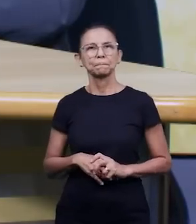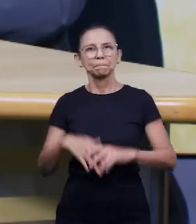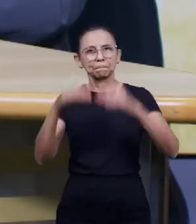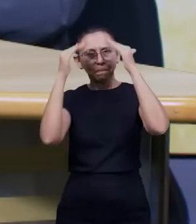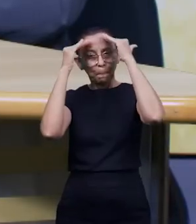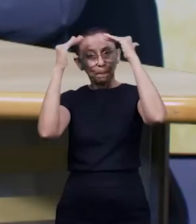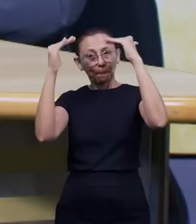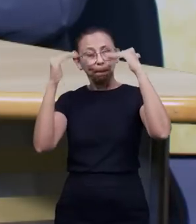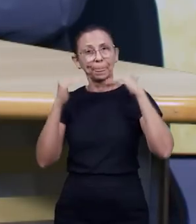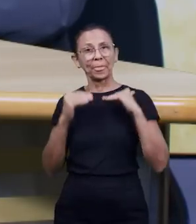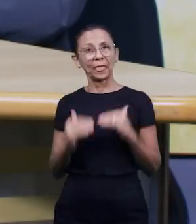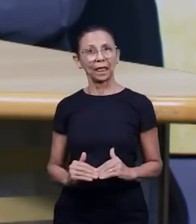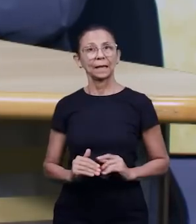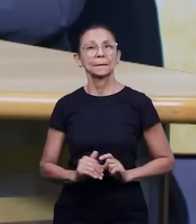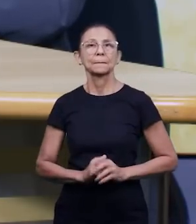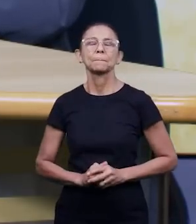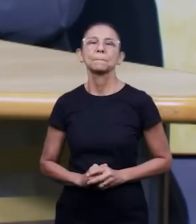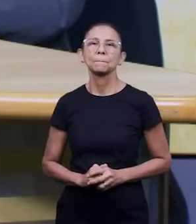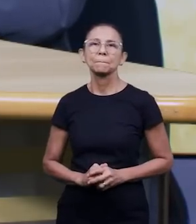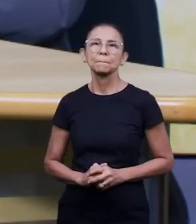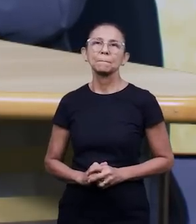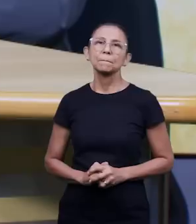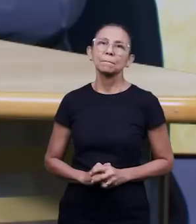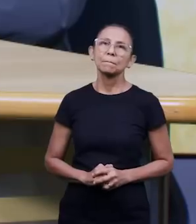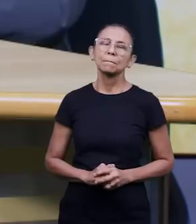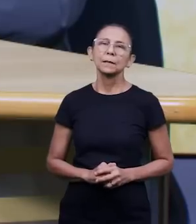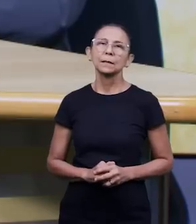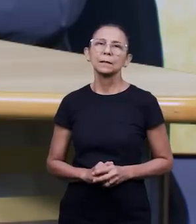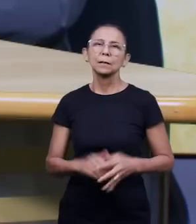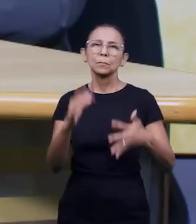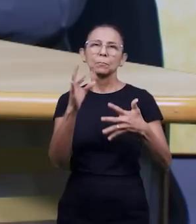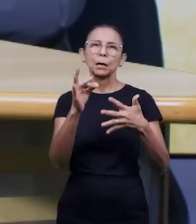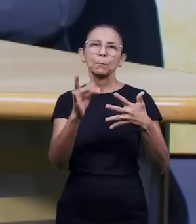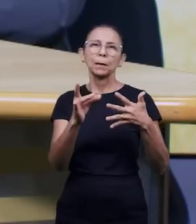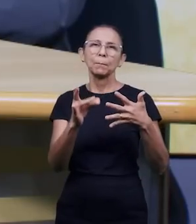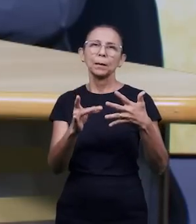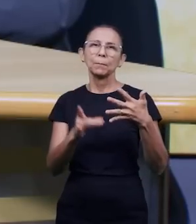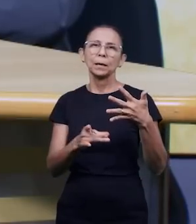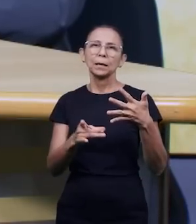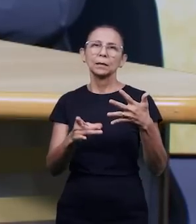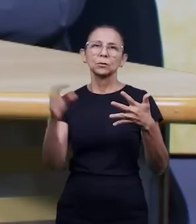acha que Deus é infiel e o infiel é você. Nas coisas que